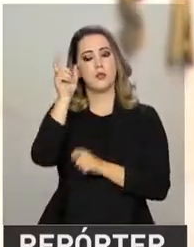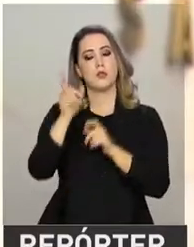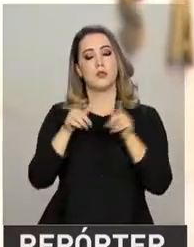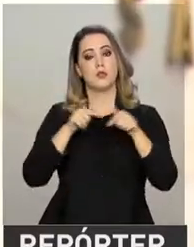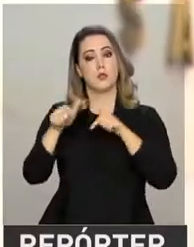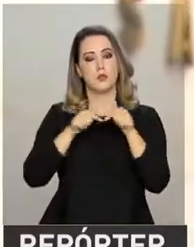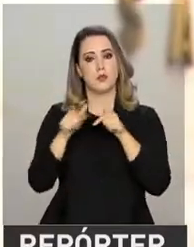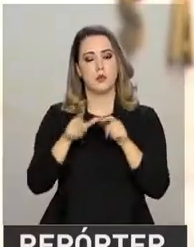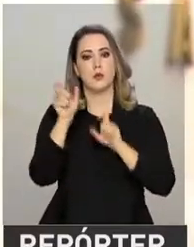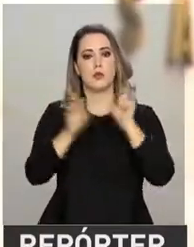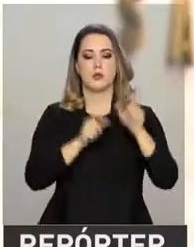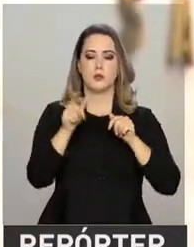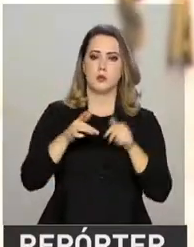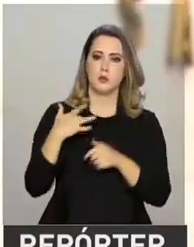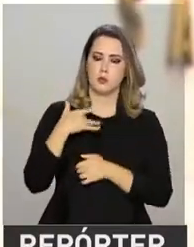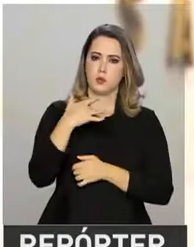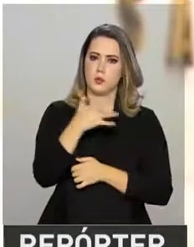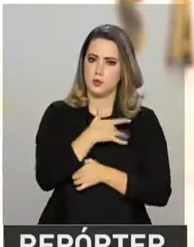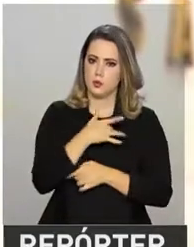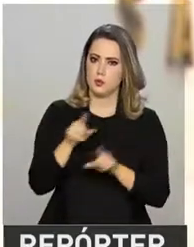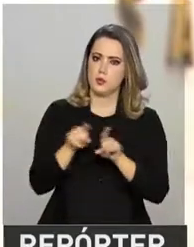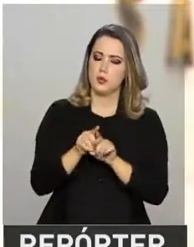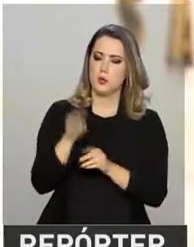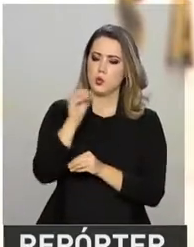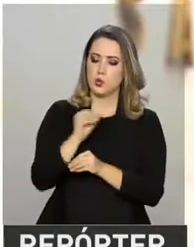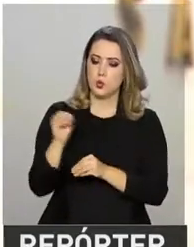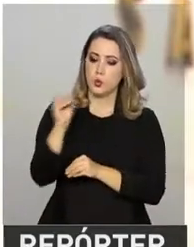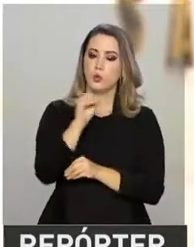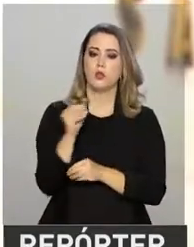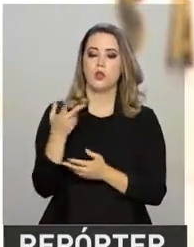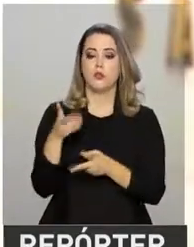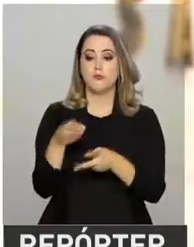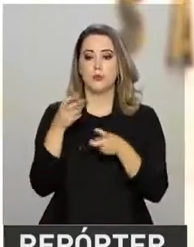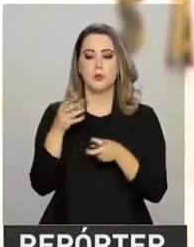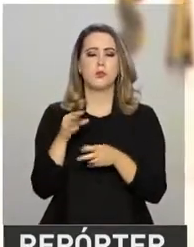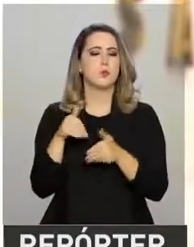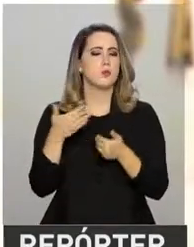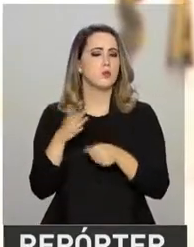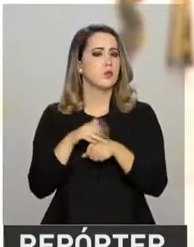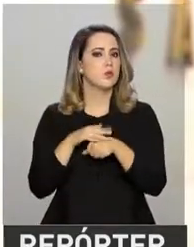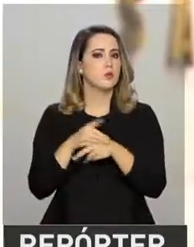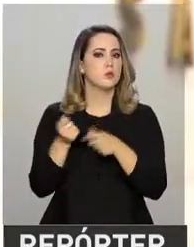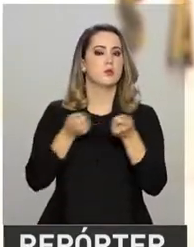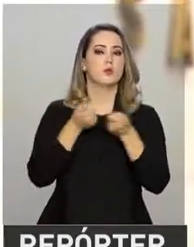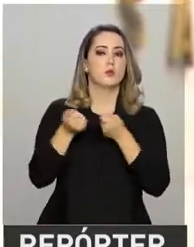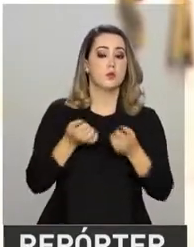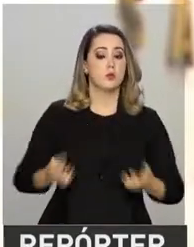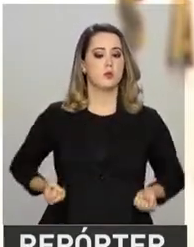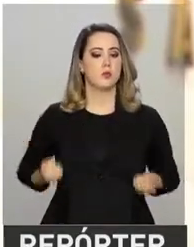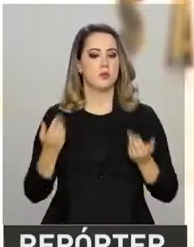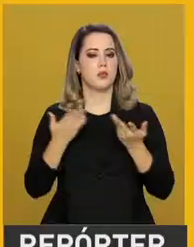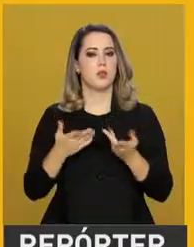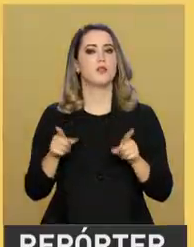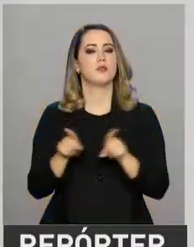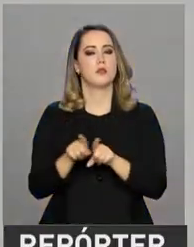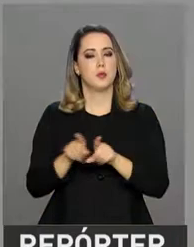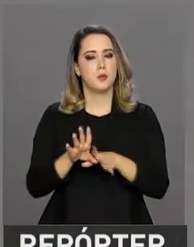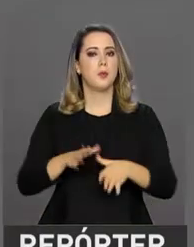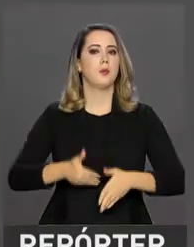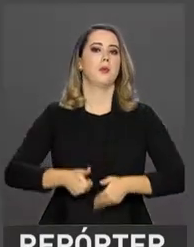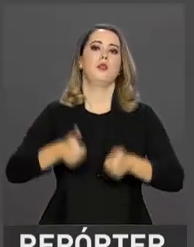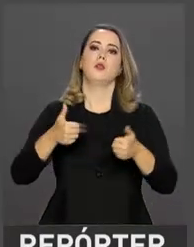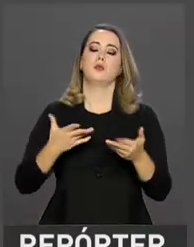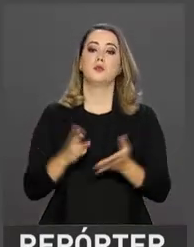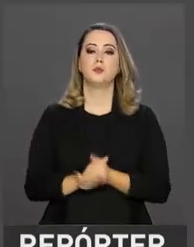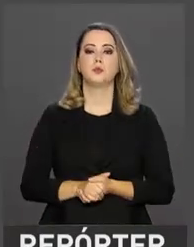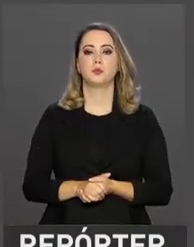de saúde o atendimento e o diagnóstico dos pacientes e melhorar o controle dos gastos públicos o investimento